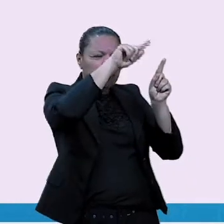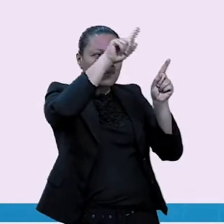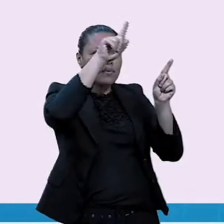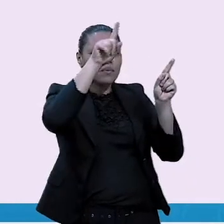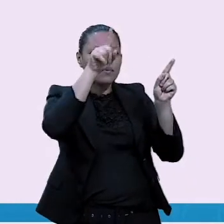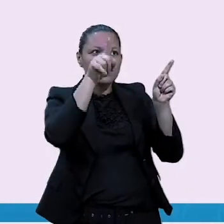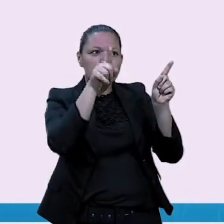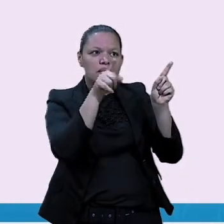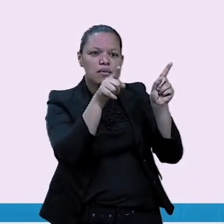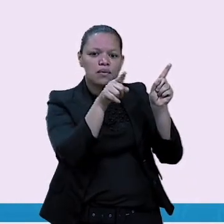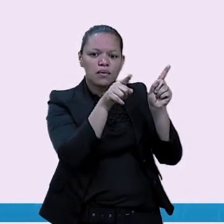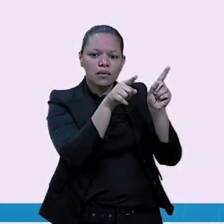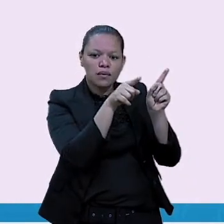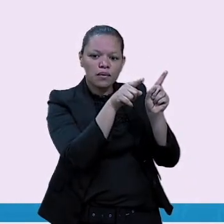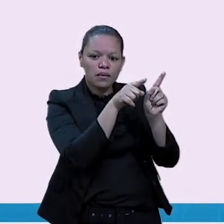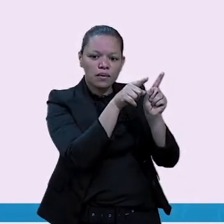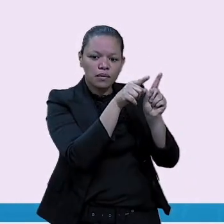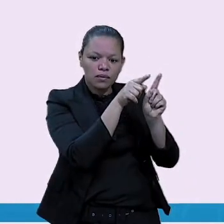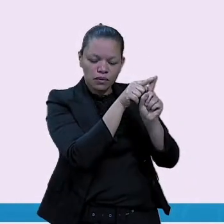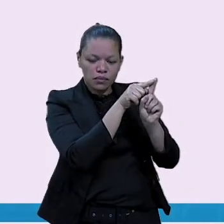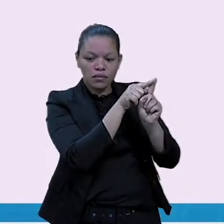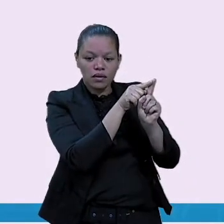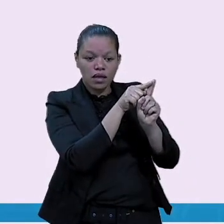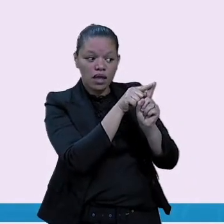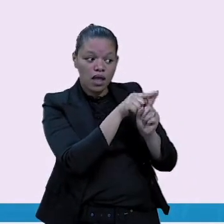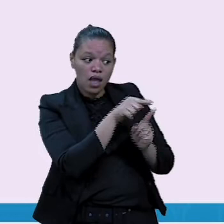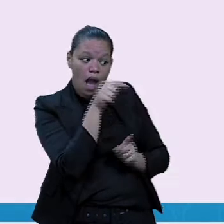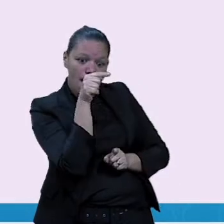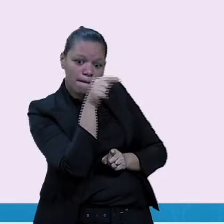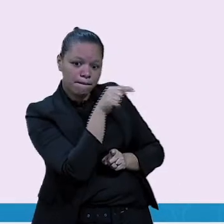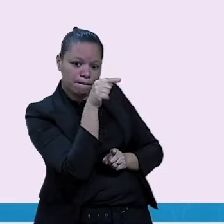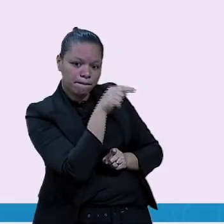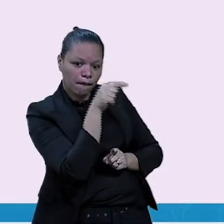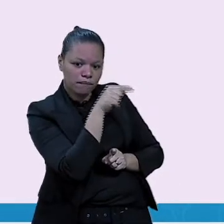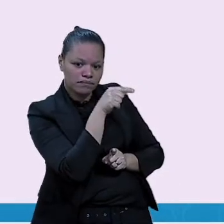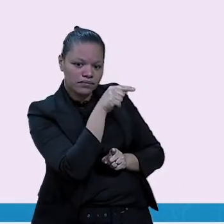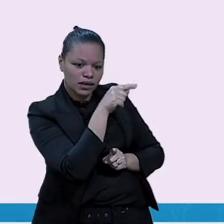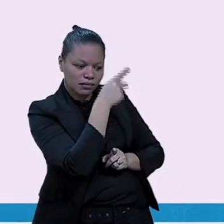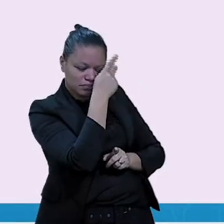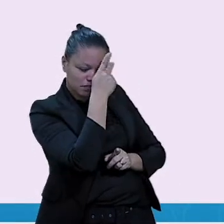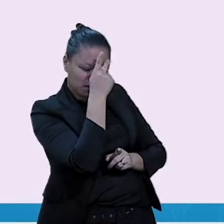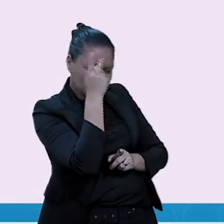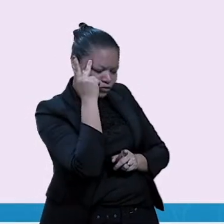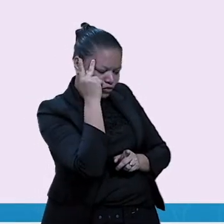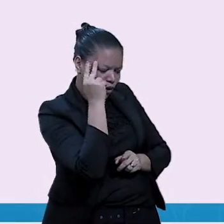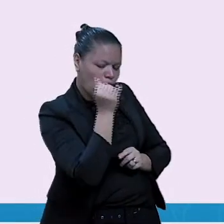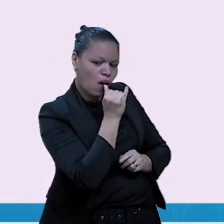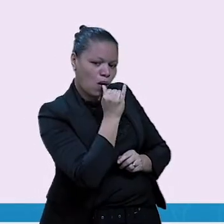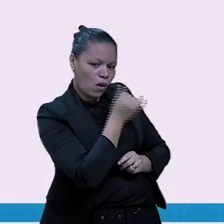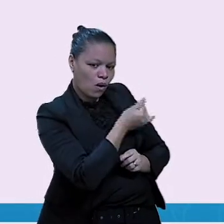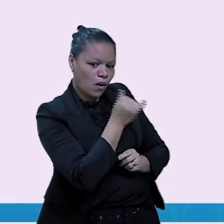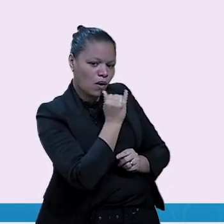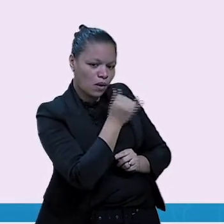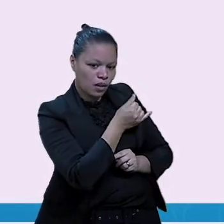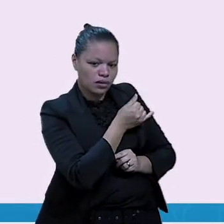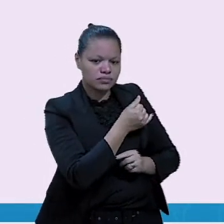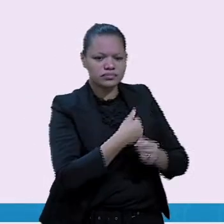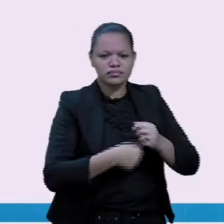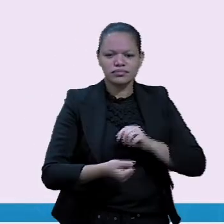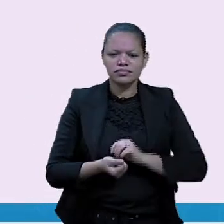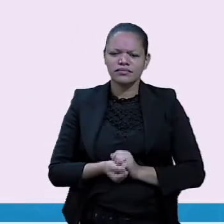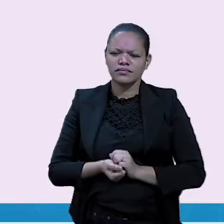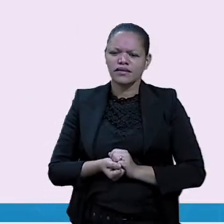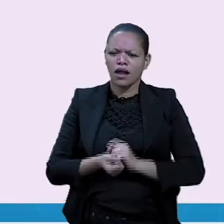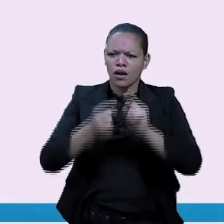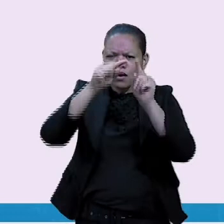apontar para quem está falando. O balão de grito. Toda vez que tem, ó, esses balões